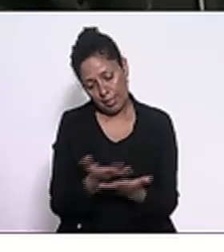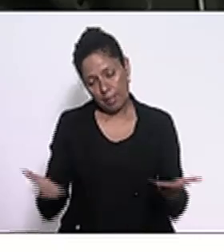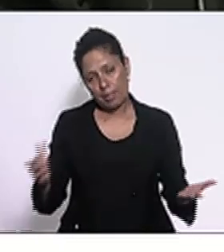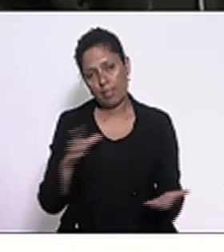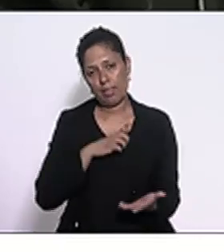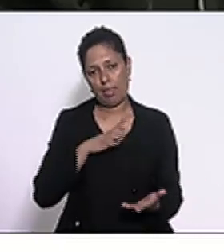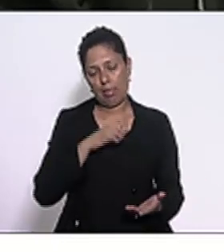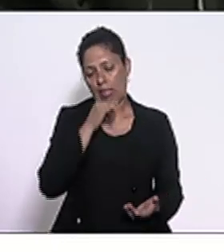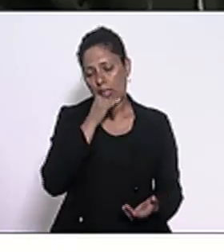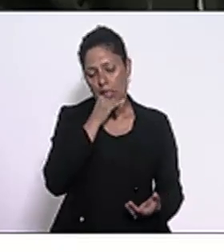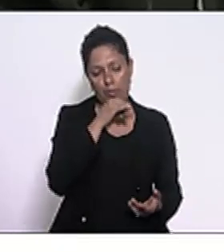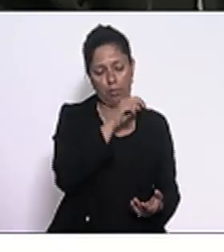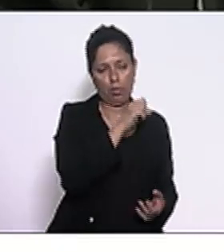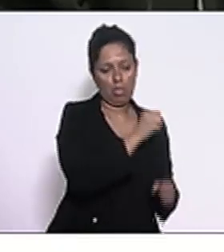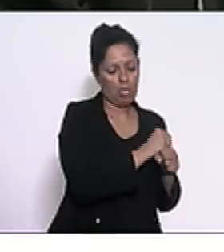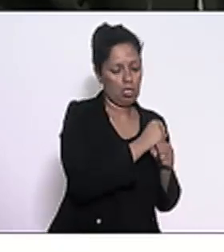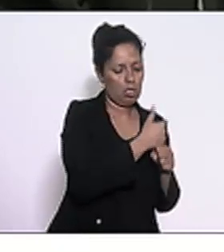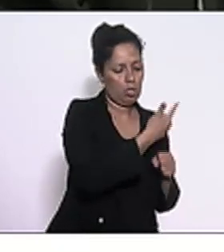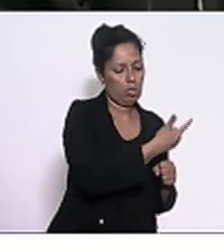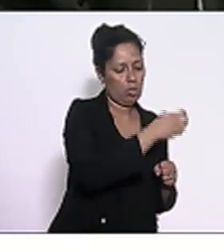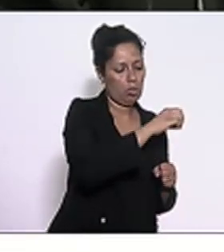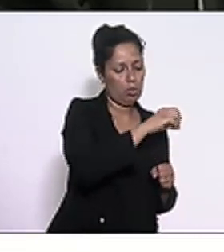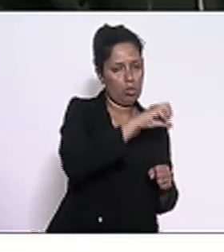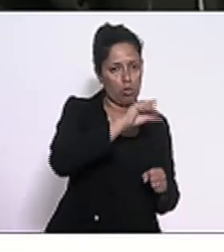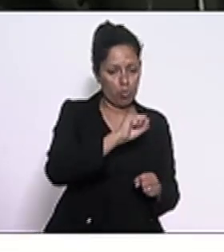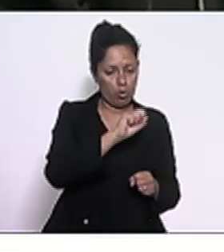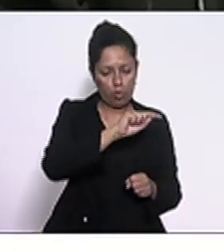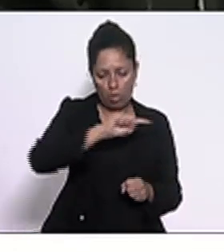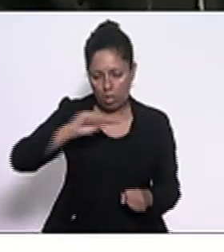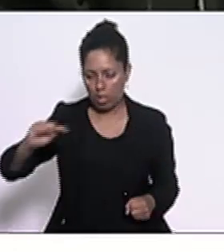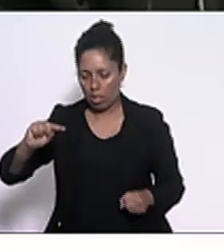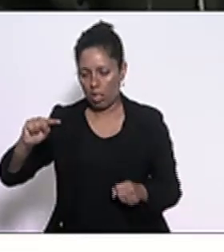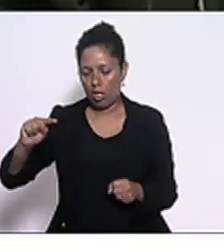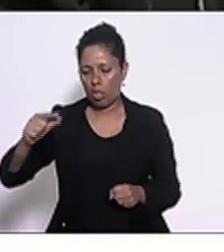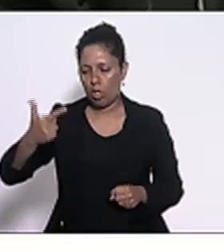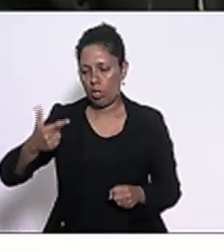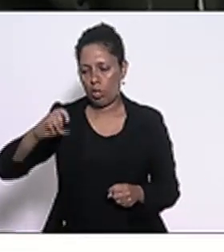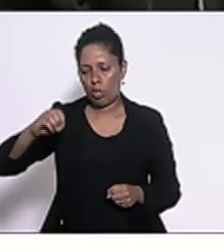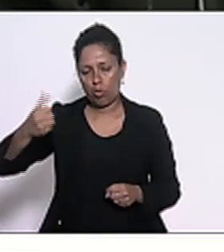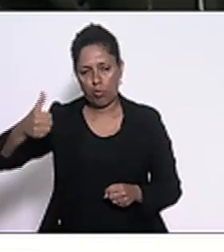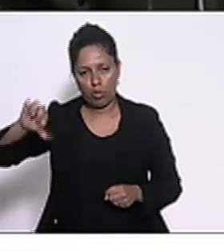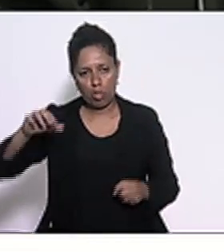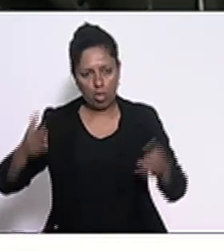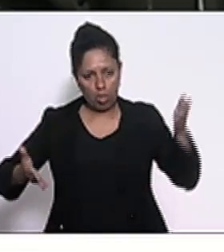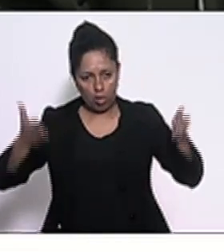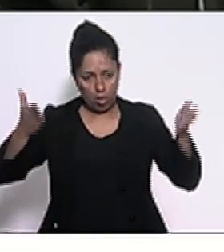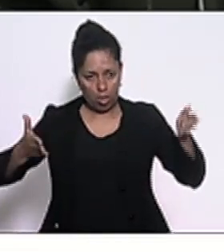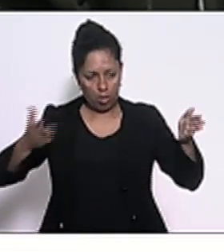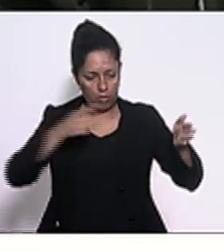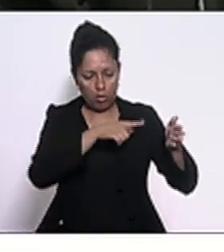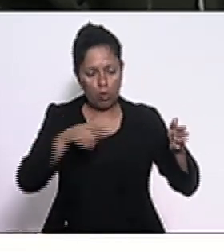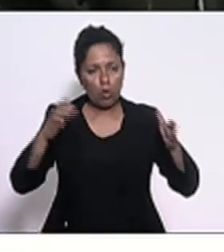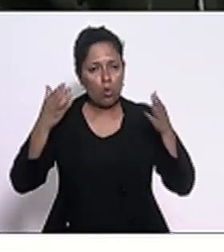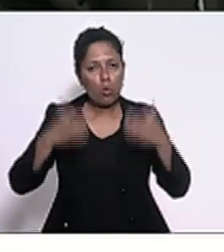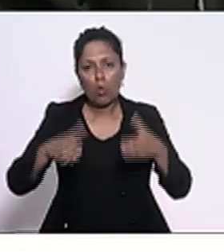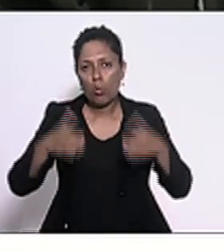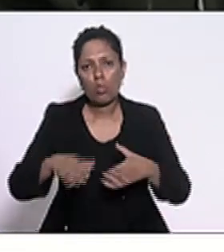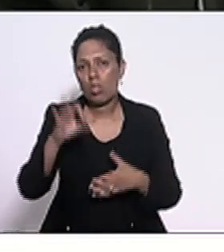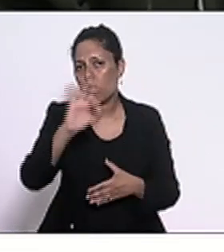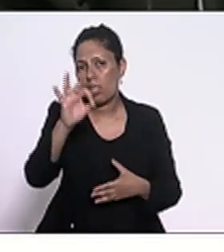pegar 2008 para 2019, são 10 anos sem ter essa reposição.